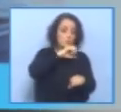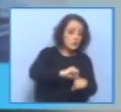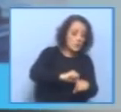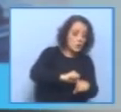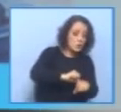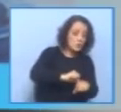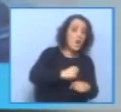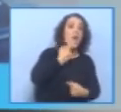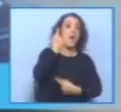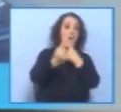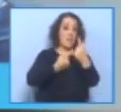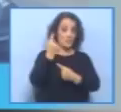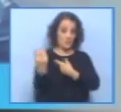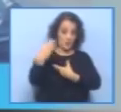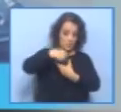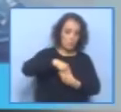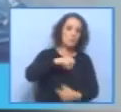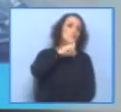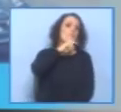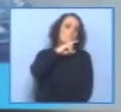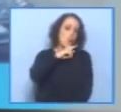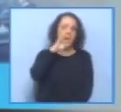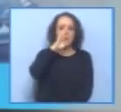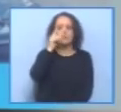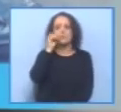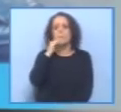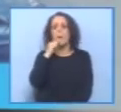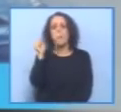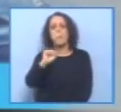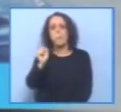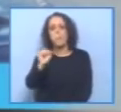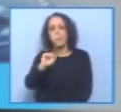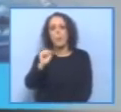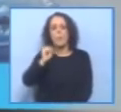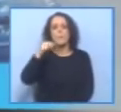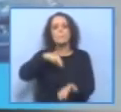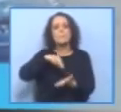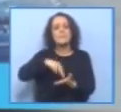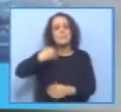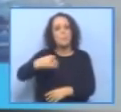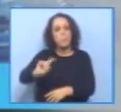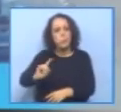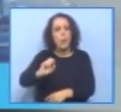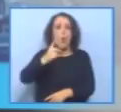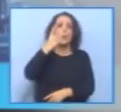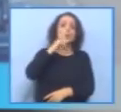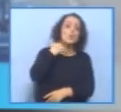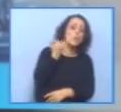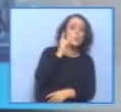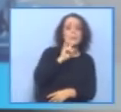presentes. Outras vezes temos um tio, uma tia, e conseguimos aqui a interação. Outras